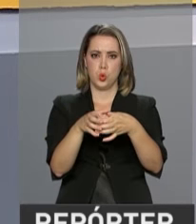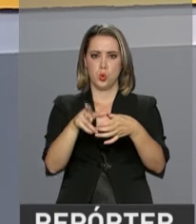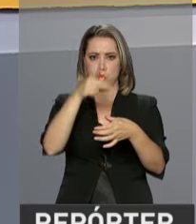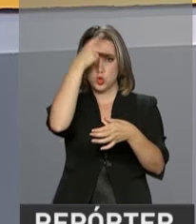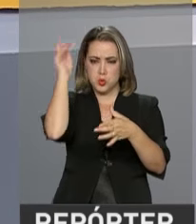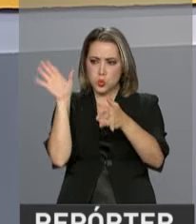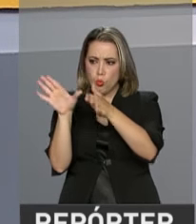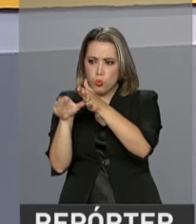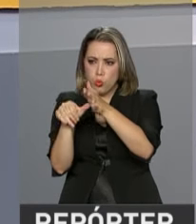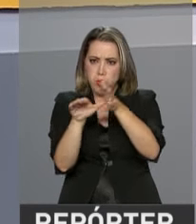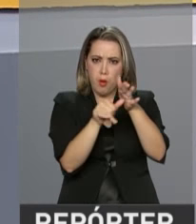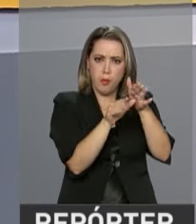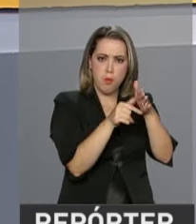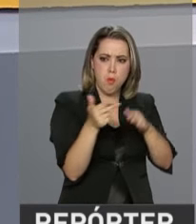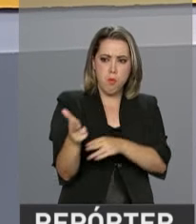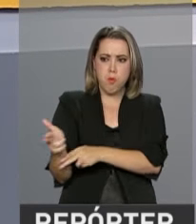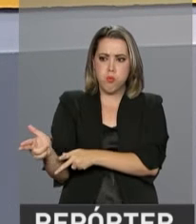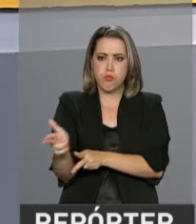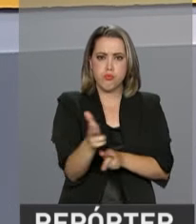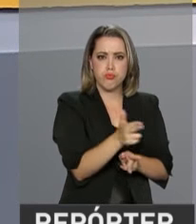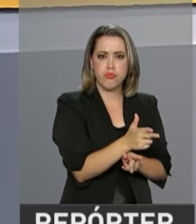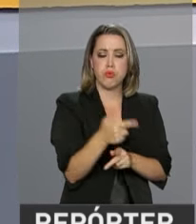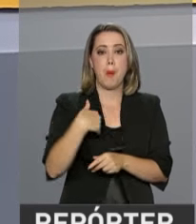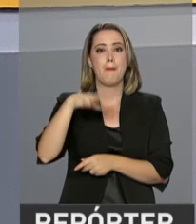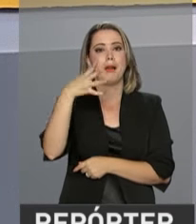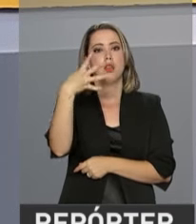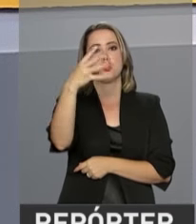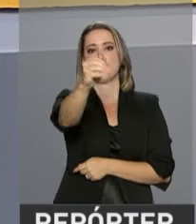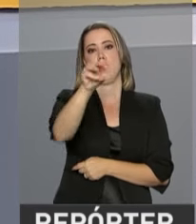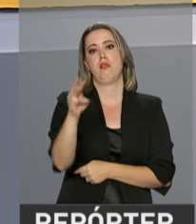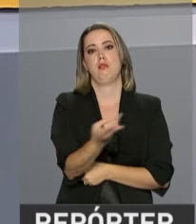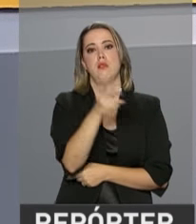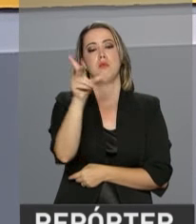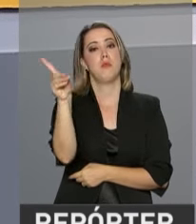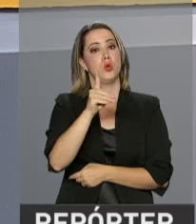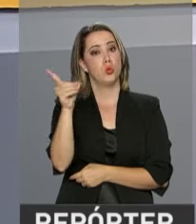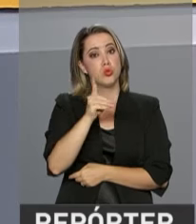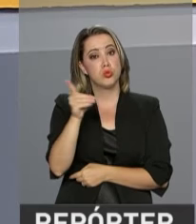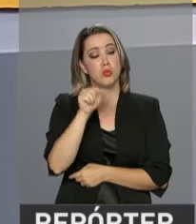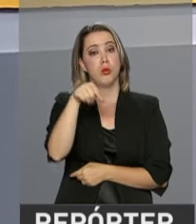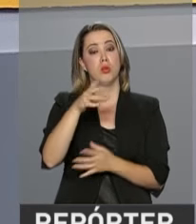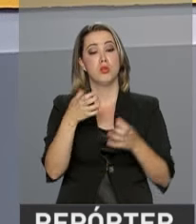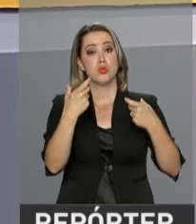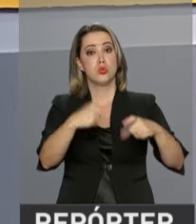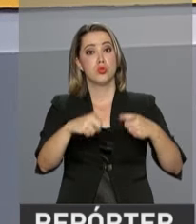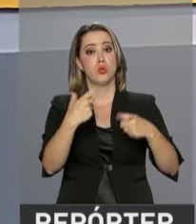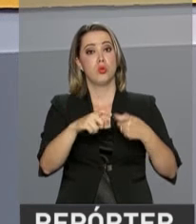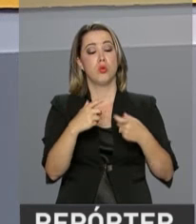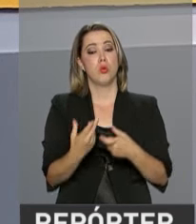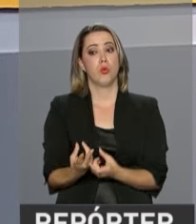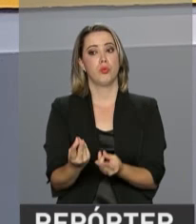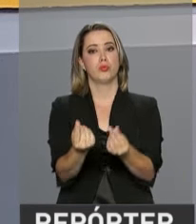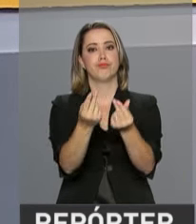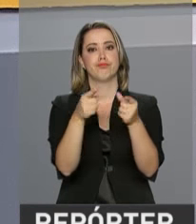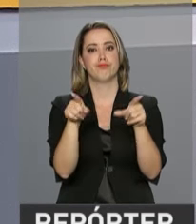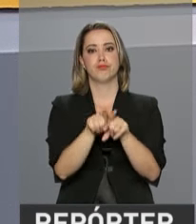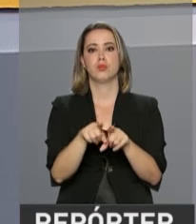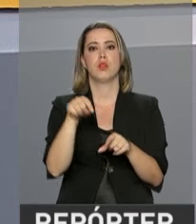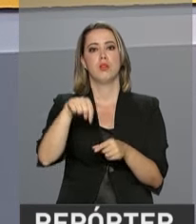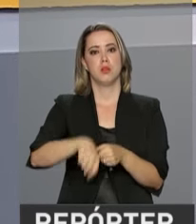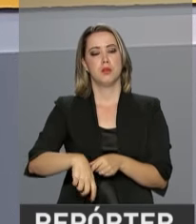brasileiros levou cerca de 40 milhões de dólares de uma transportadora de valores na madrugada desta segunda feira